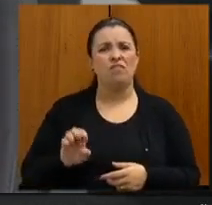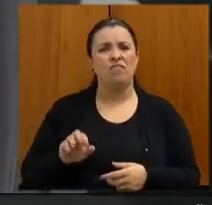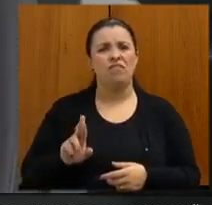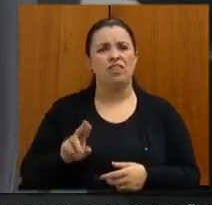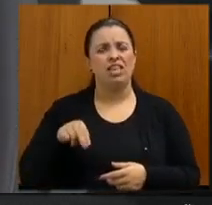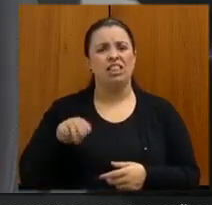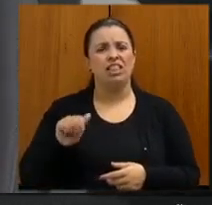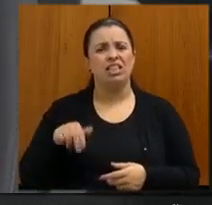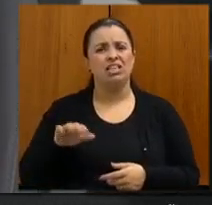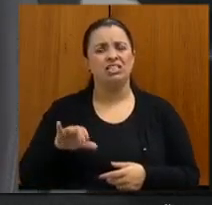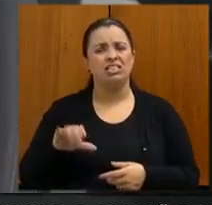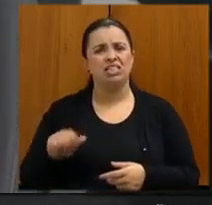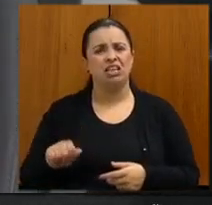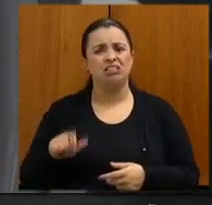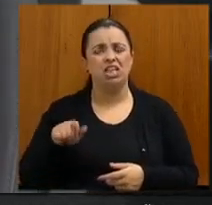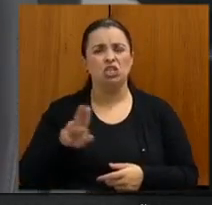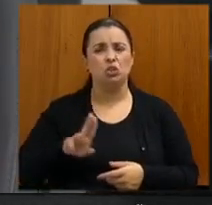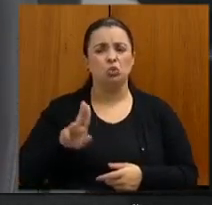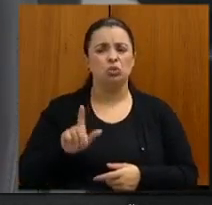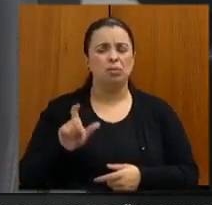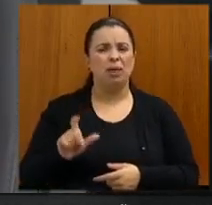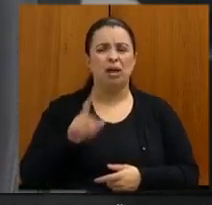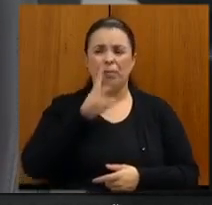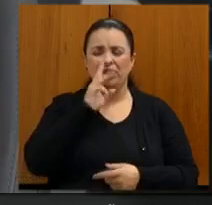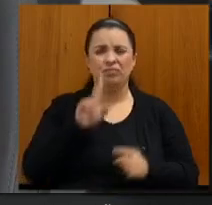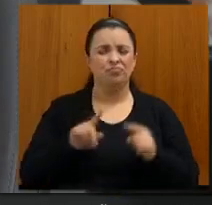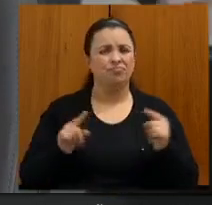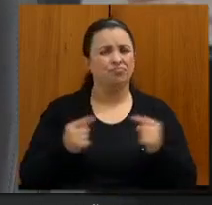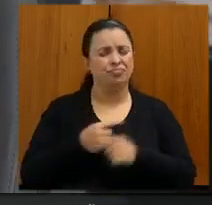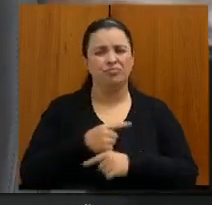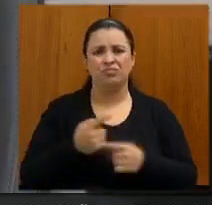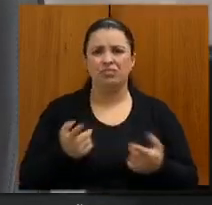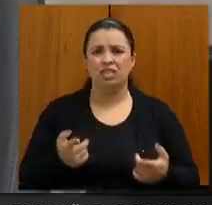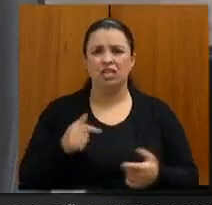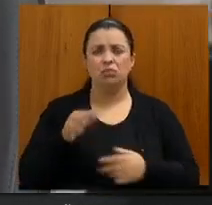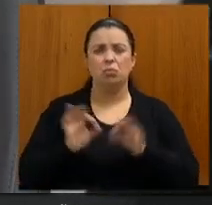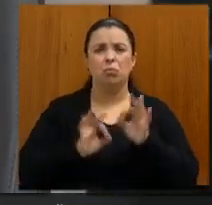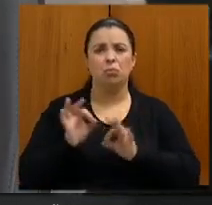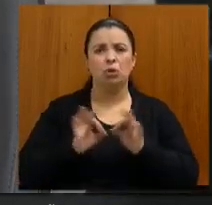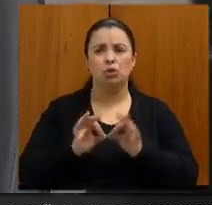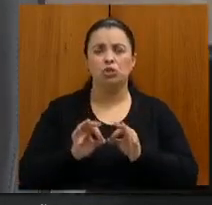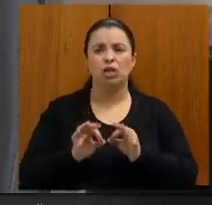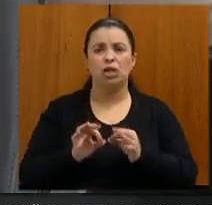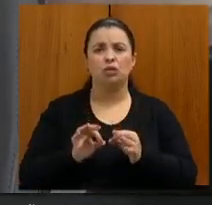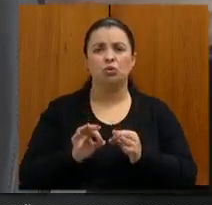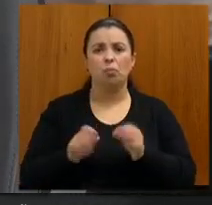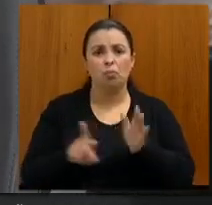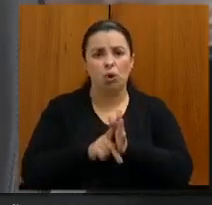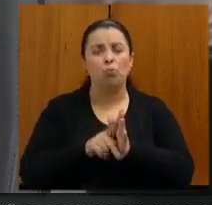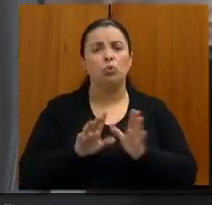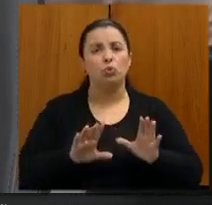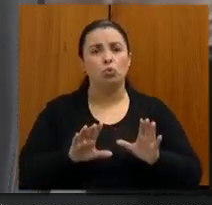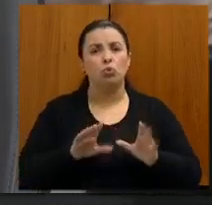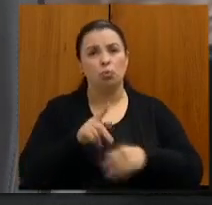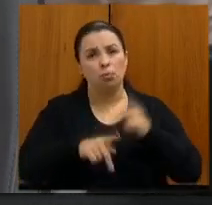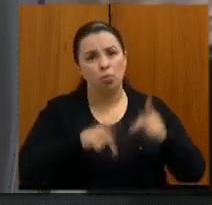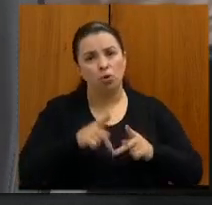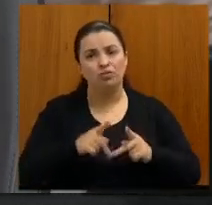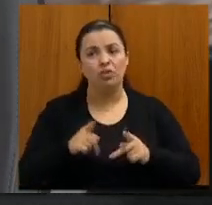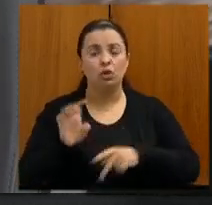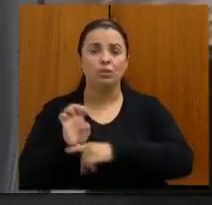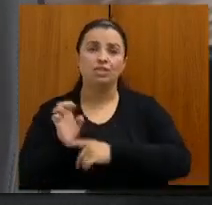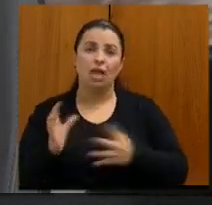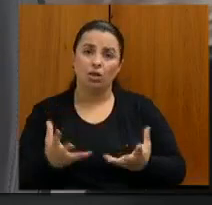também é uma distorção do que foi esse esse projeto emancipatório do povo e que o estado acolheu o